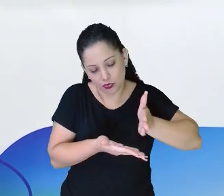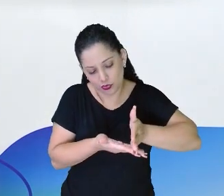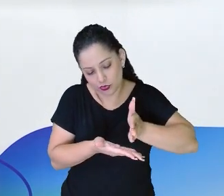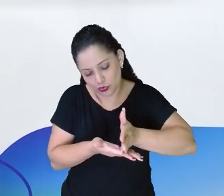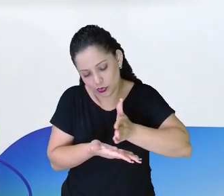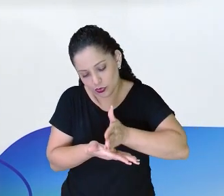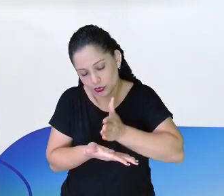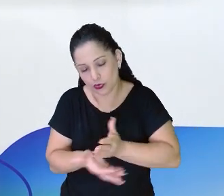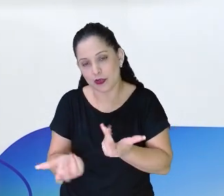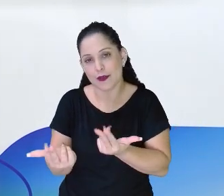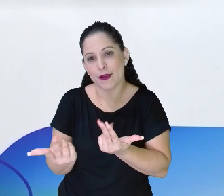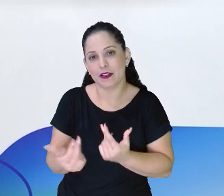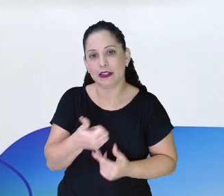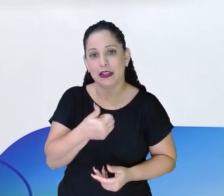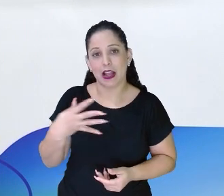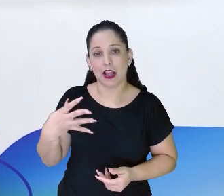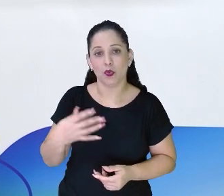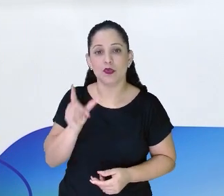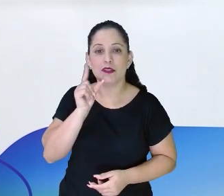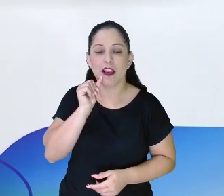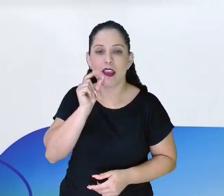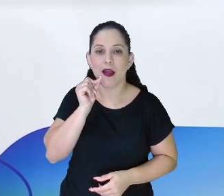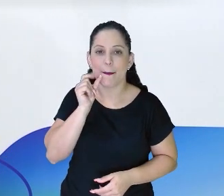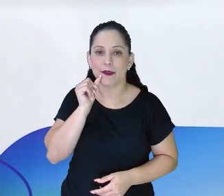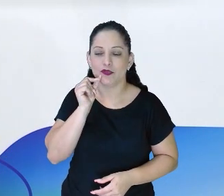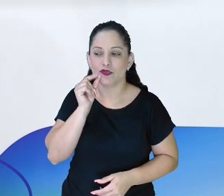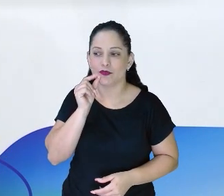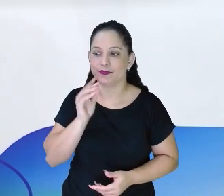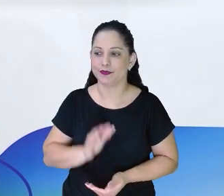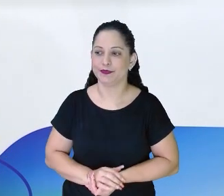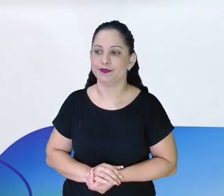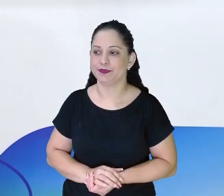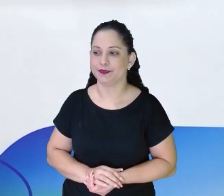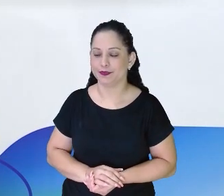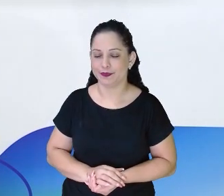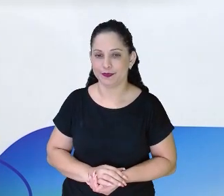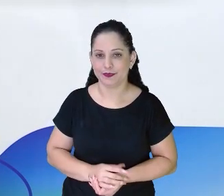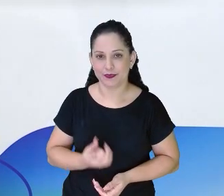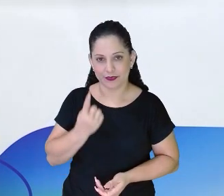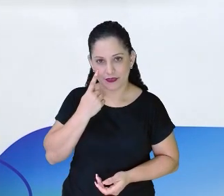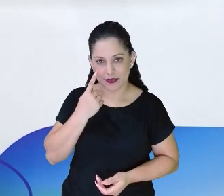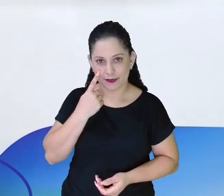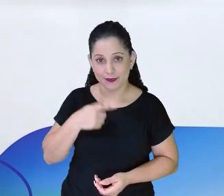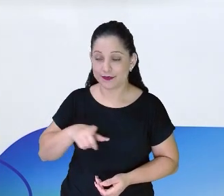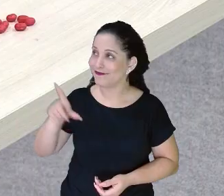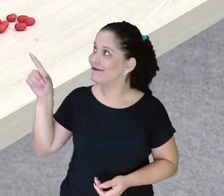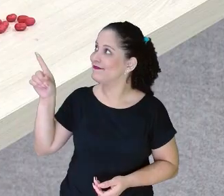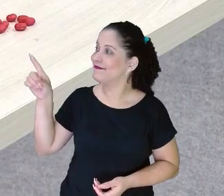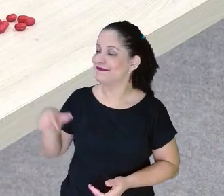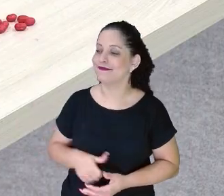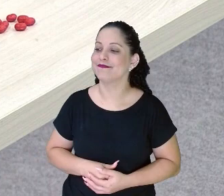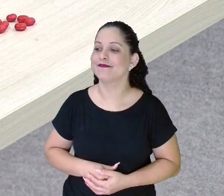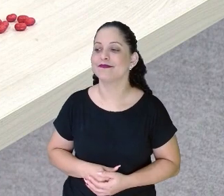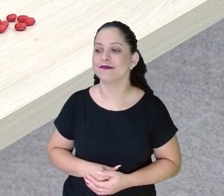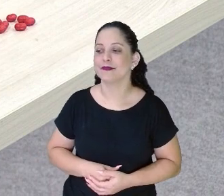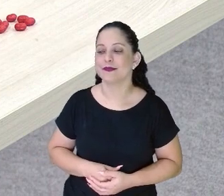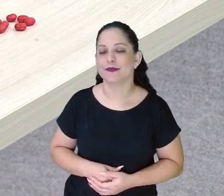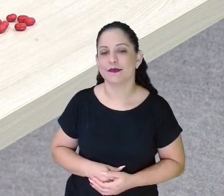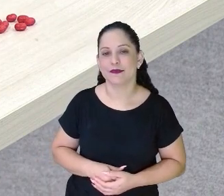tivesse 14 lápis. Vou separar os 14 aqui. 8,